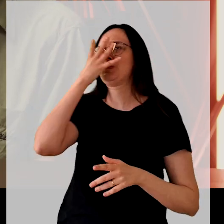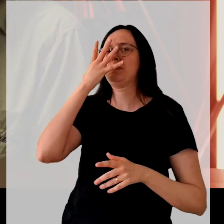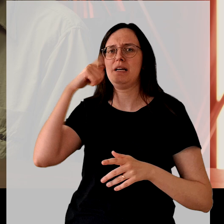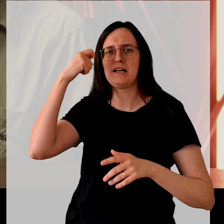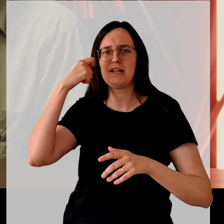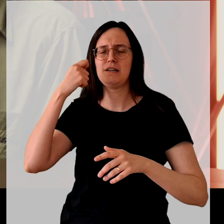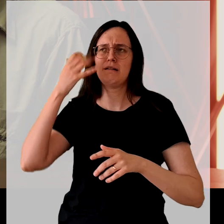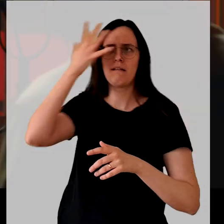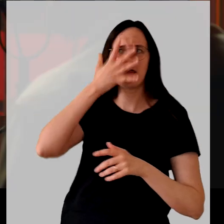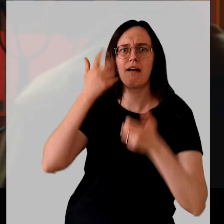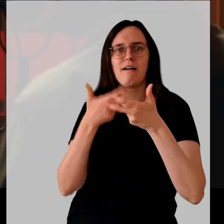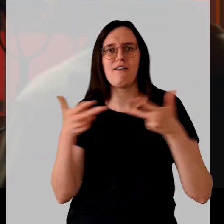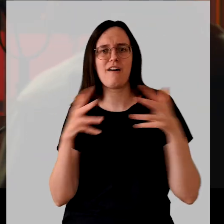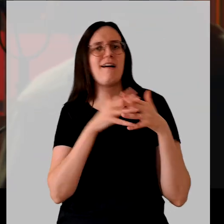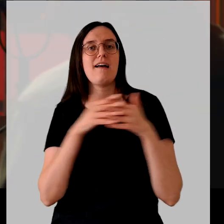ator. Então,